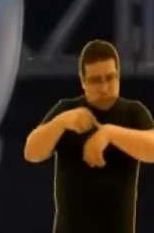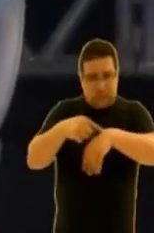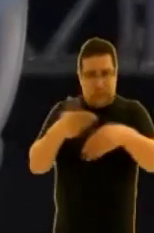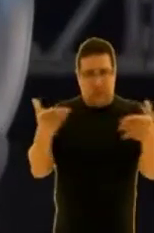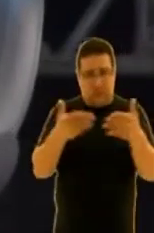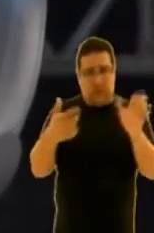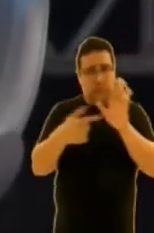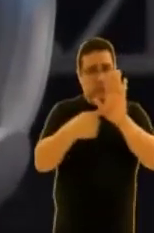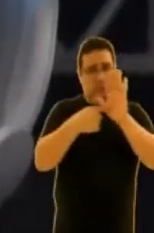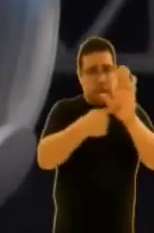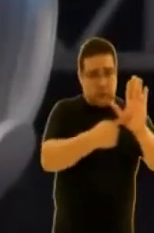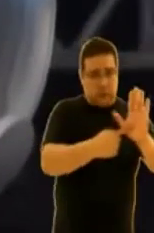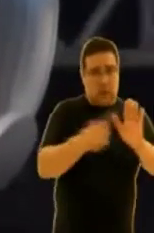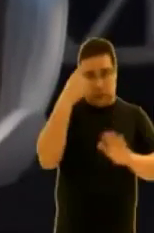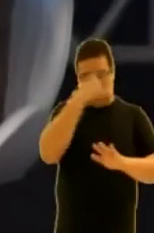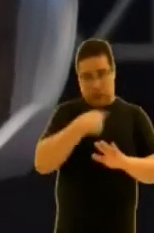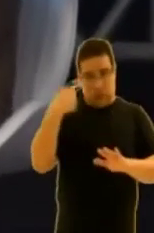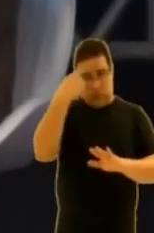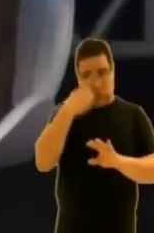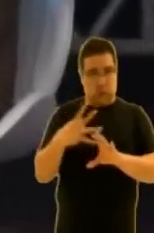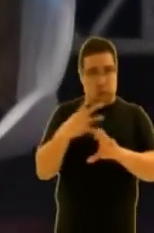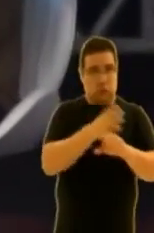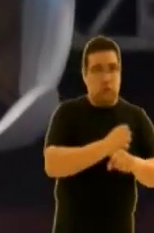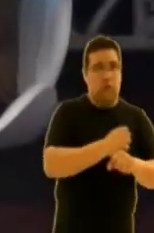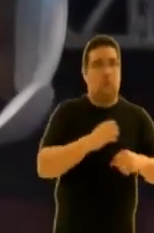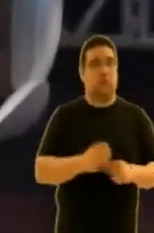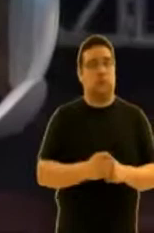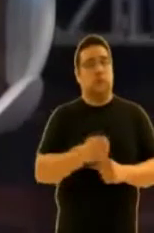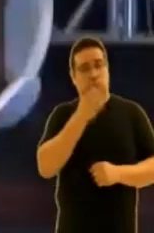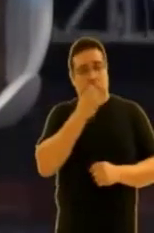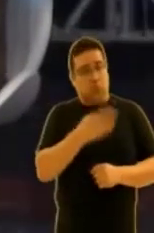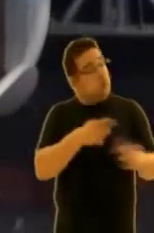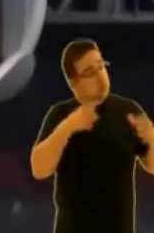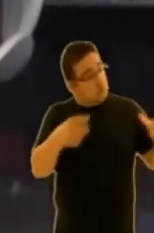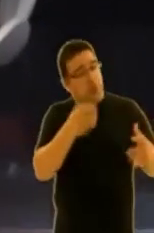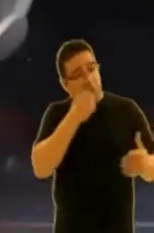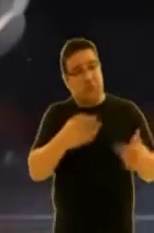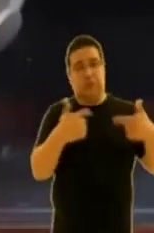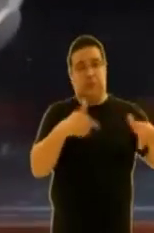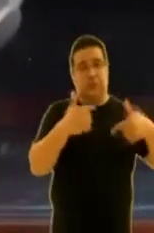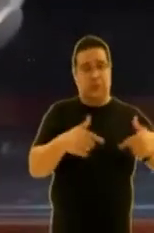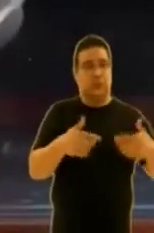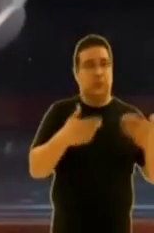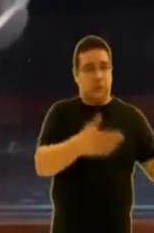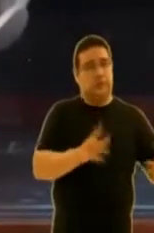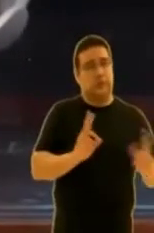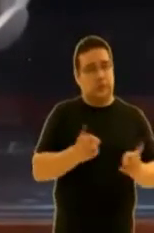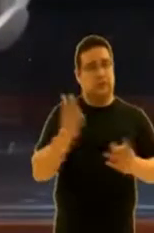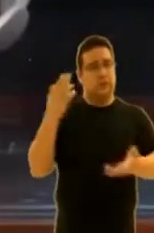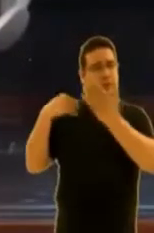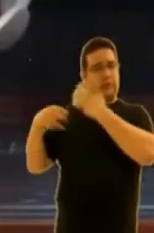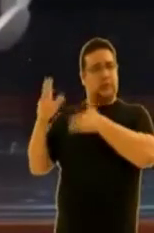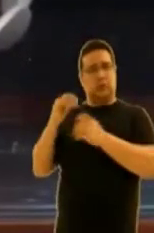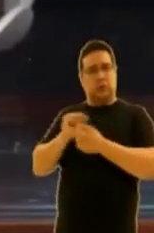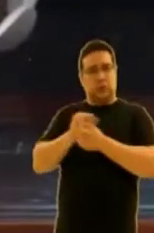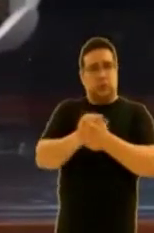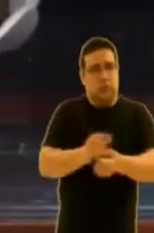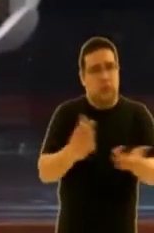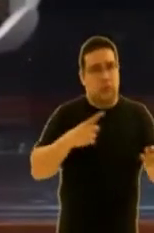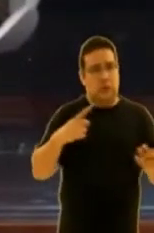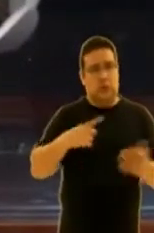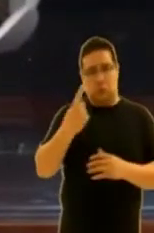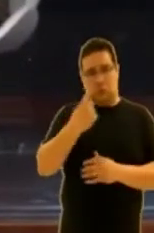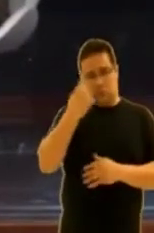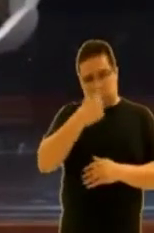as exposições. Boa sorte, bom trabalho. Romeu já é um parceiro longo da Undime e tem mais uma hora